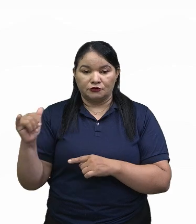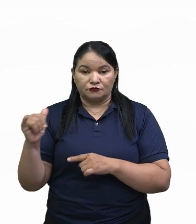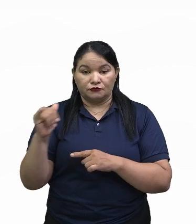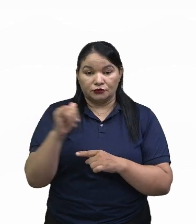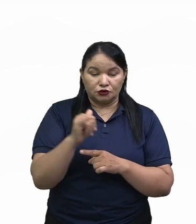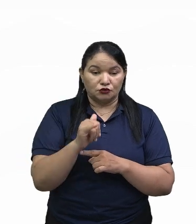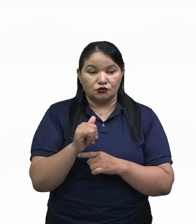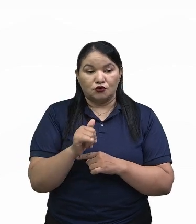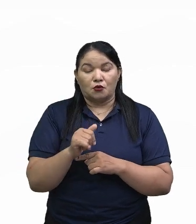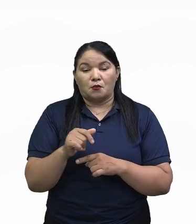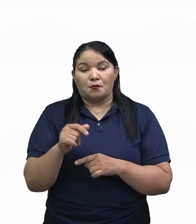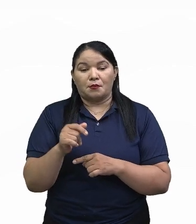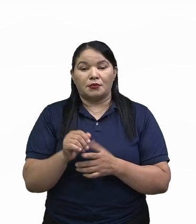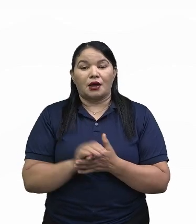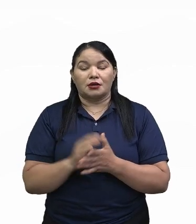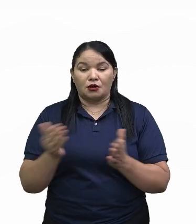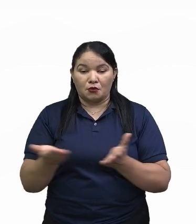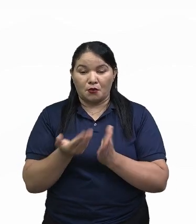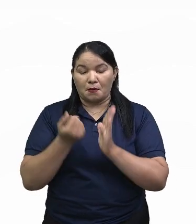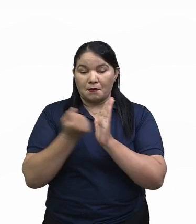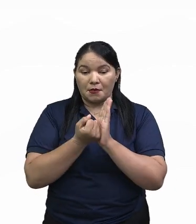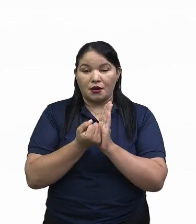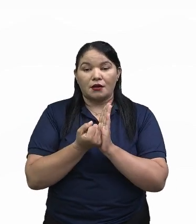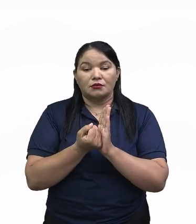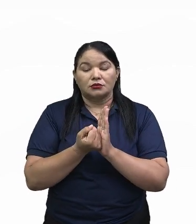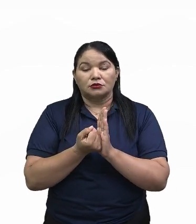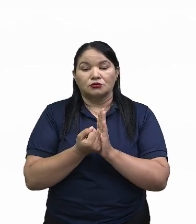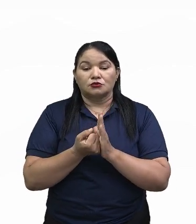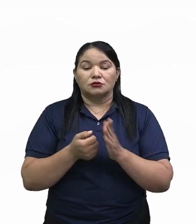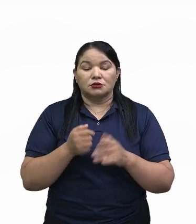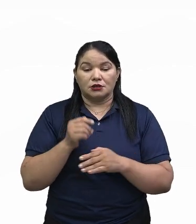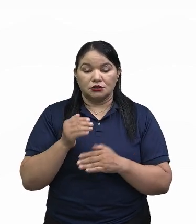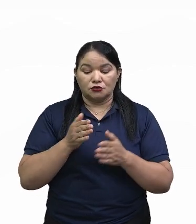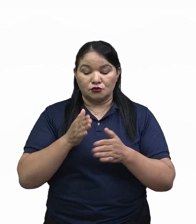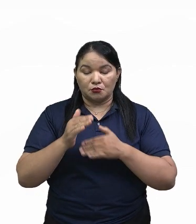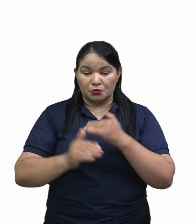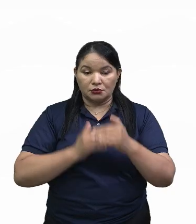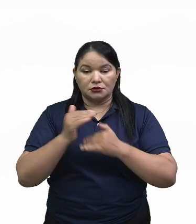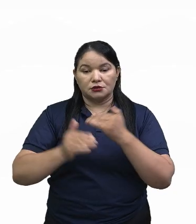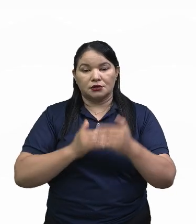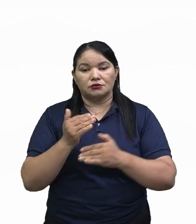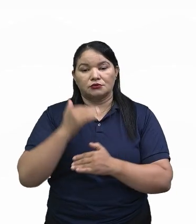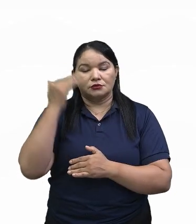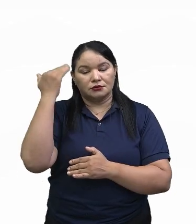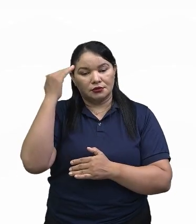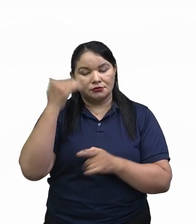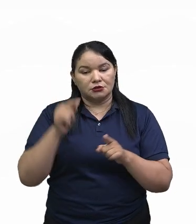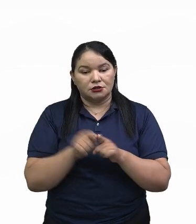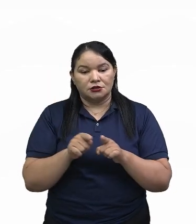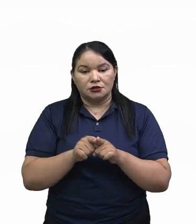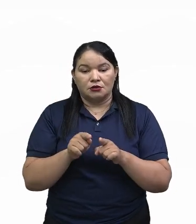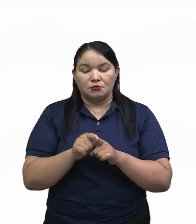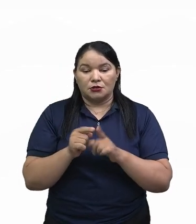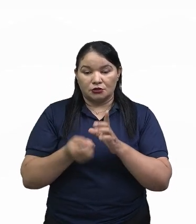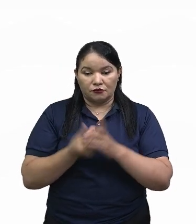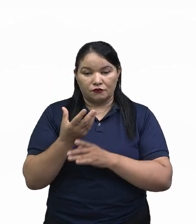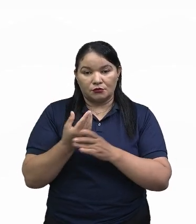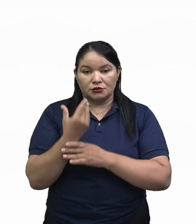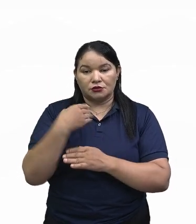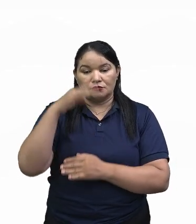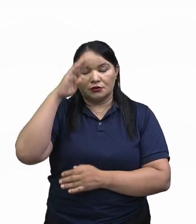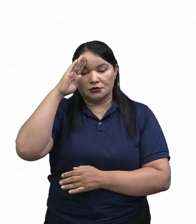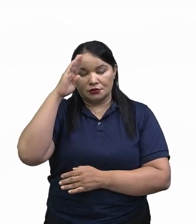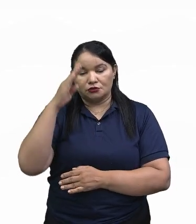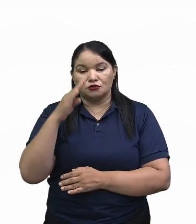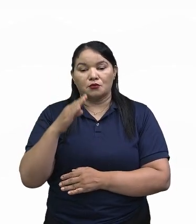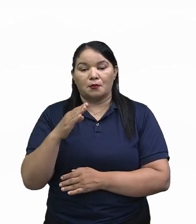que vai ser um marco dentro, né, do processo de compreensão da formação do Exército Brasileiro.